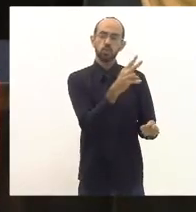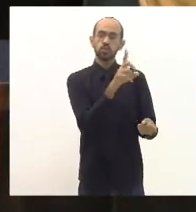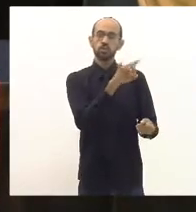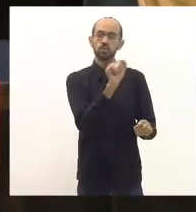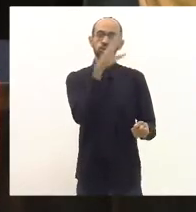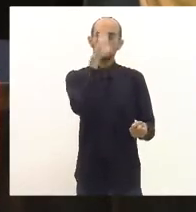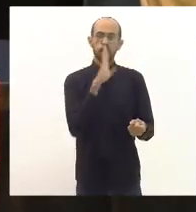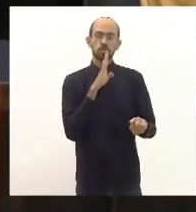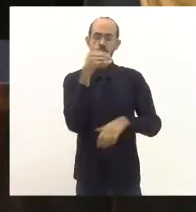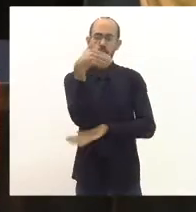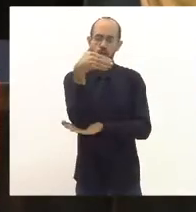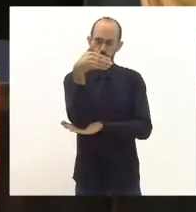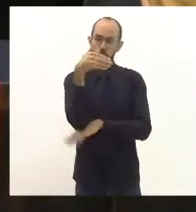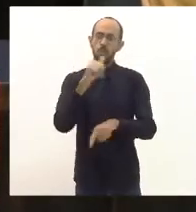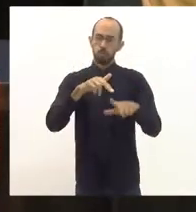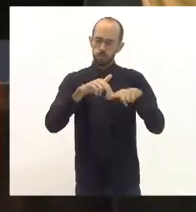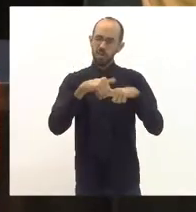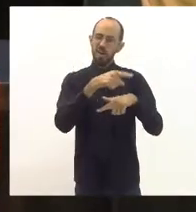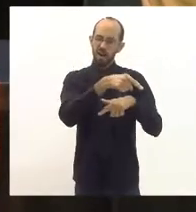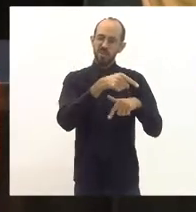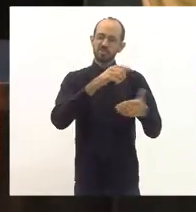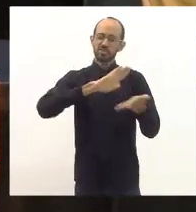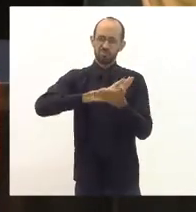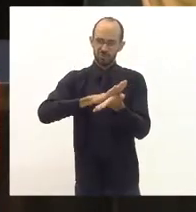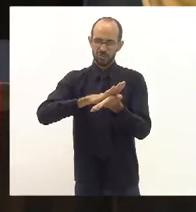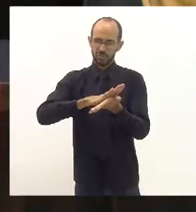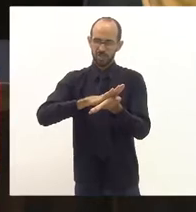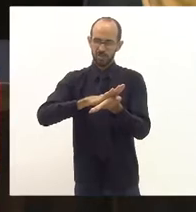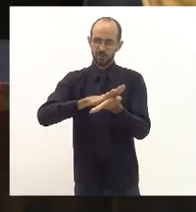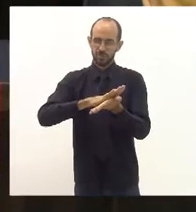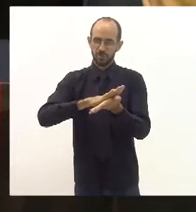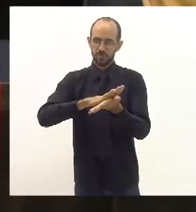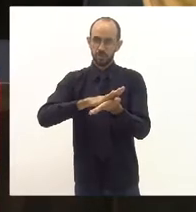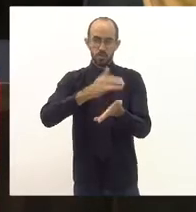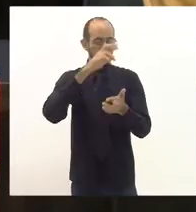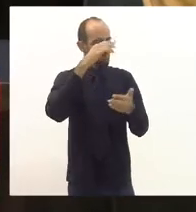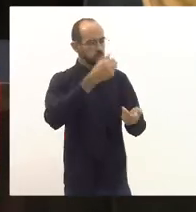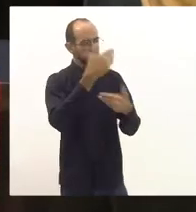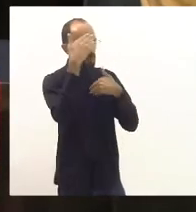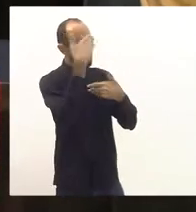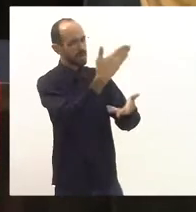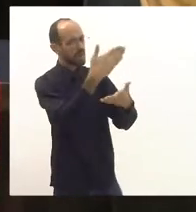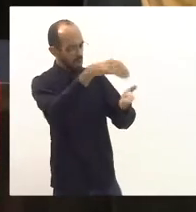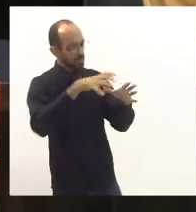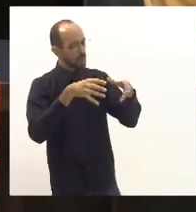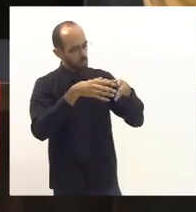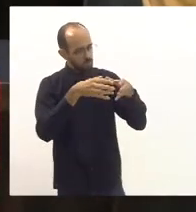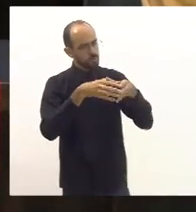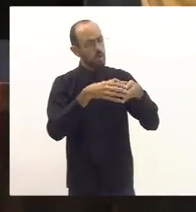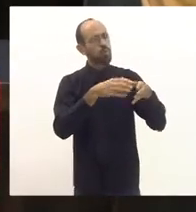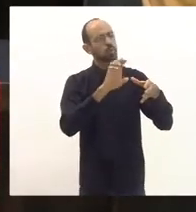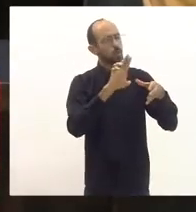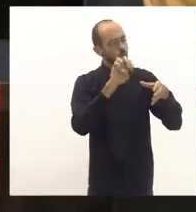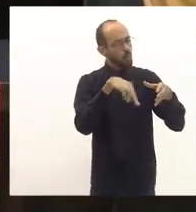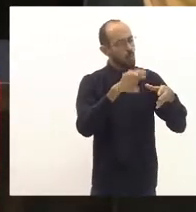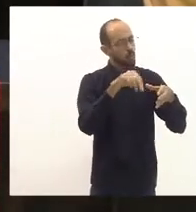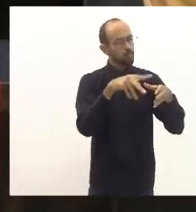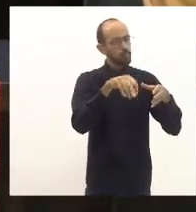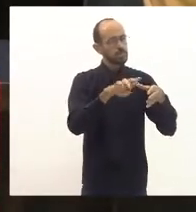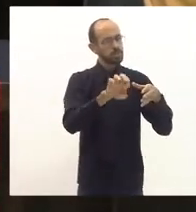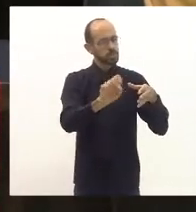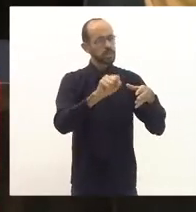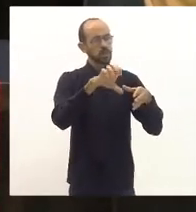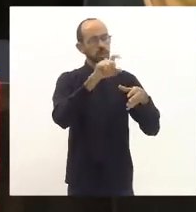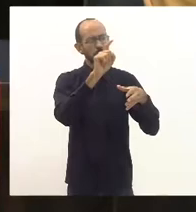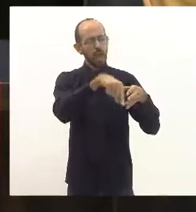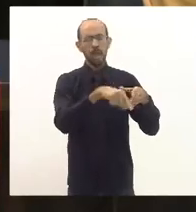me cobrar coisas, pedir para o Cumpra-se agir e me fazer lembrar da Comissão do Cumpra-se, que é um dos objetivos dessa questão. Você